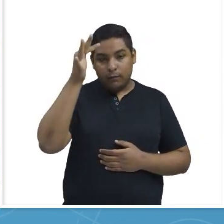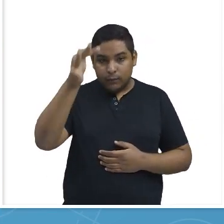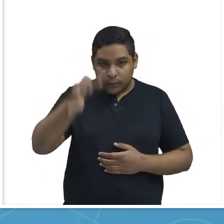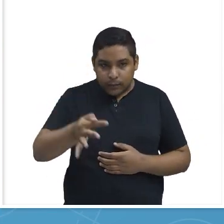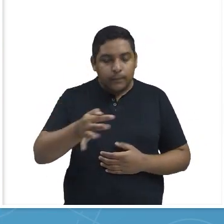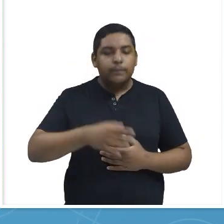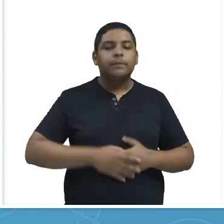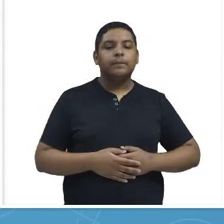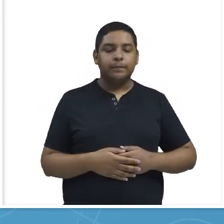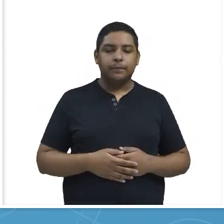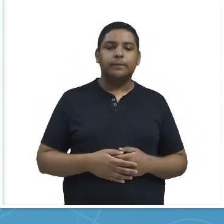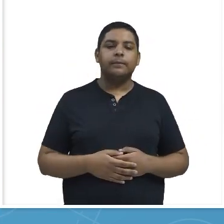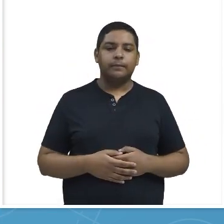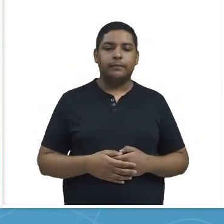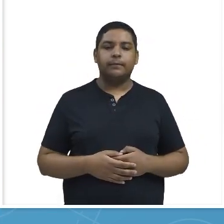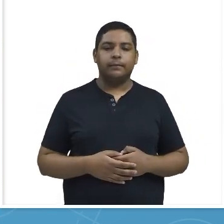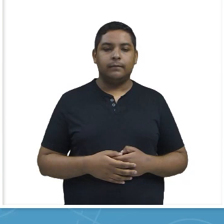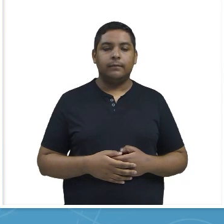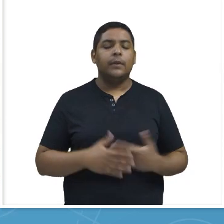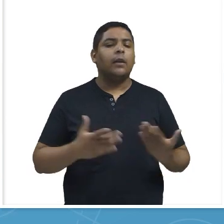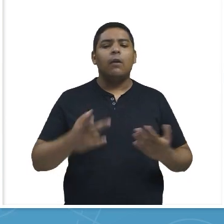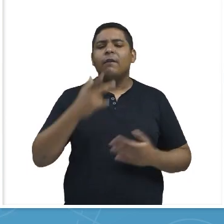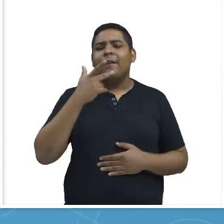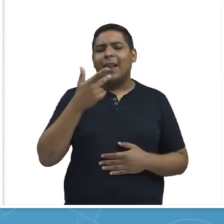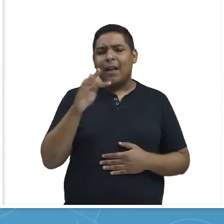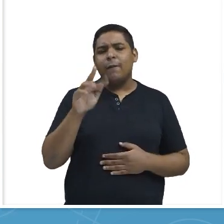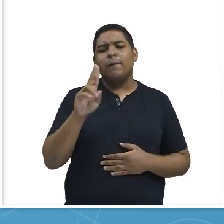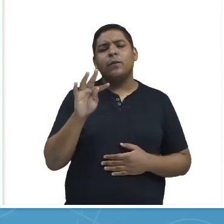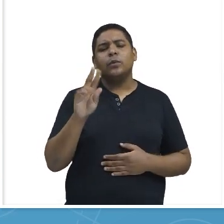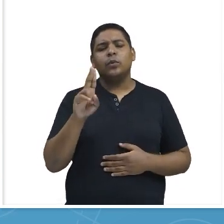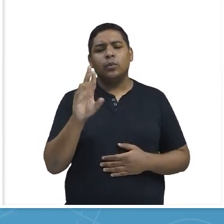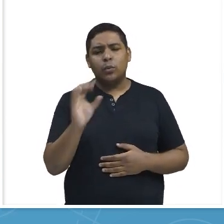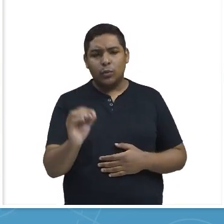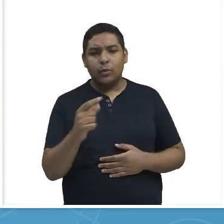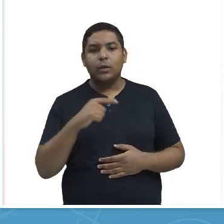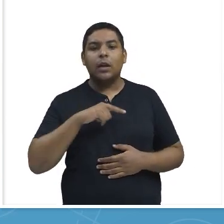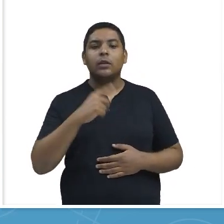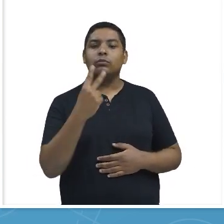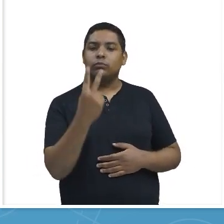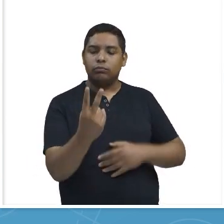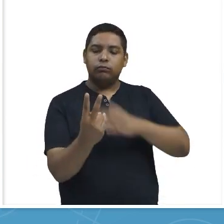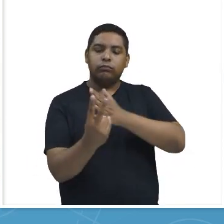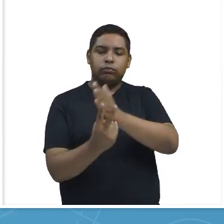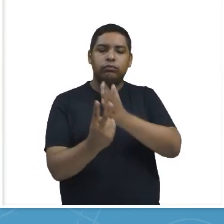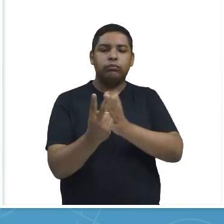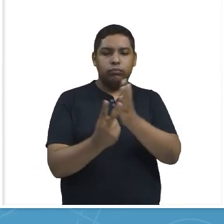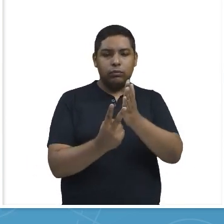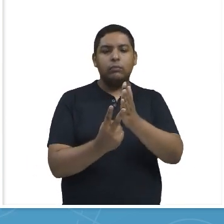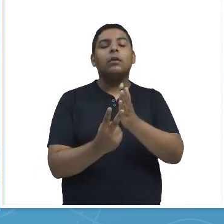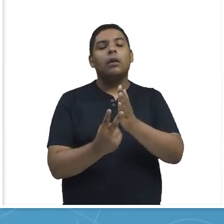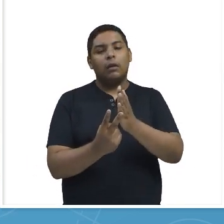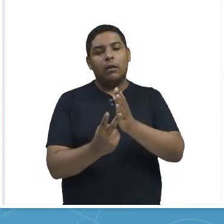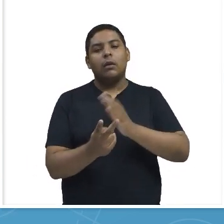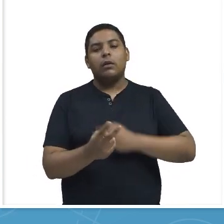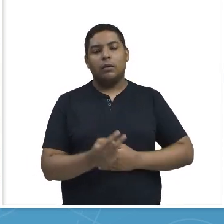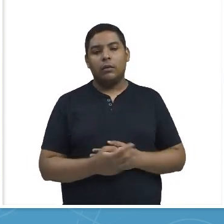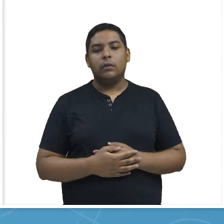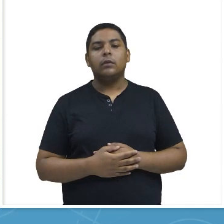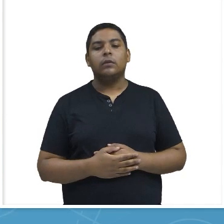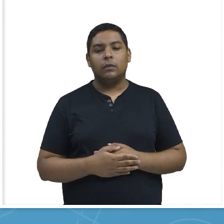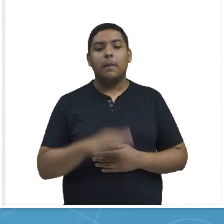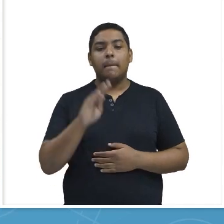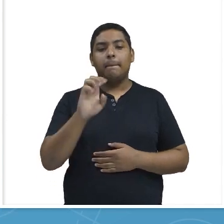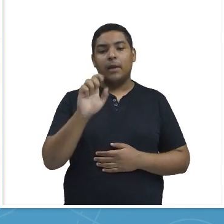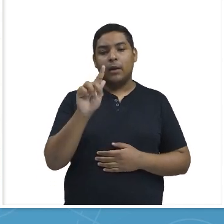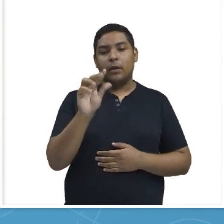to. Então, quando a gente quer falar de futuro, a gente tem duas formas. Tem um be going to e tem um will. Então, a gente falou hoje sobre o be going